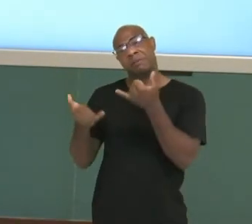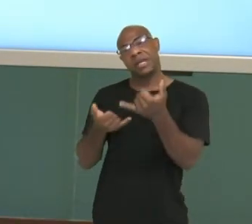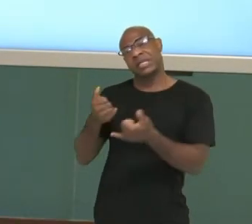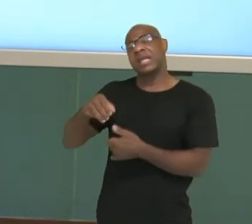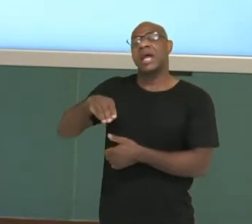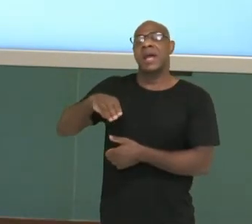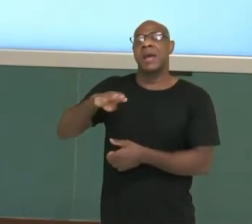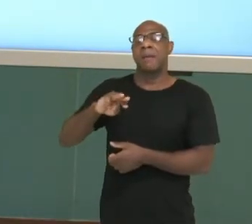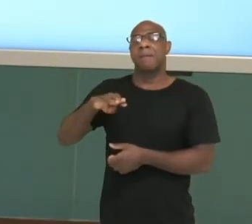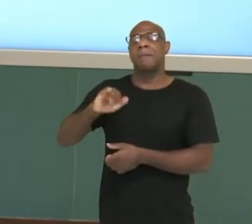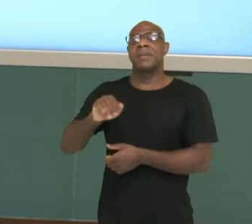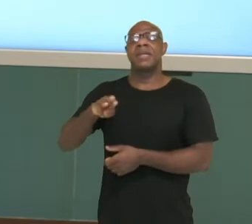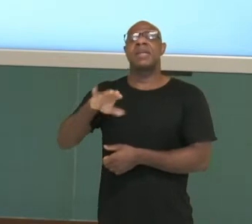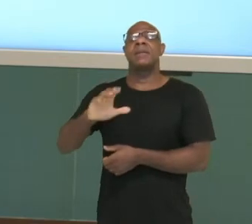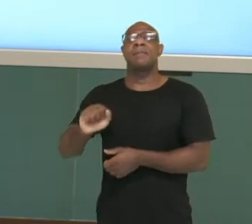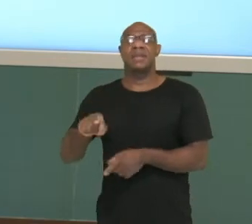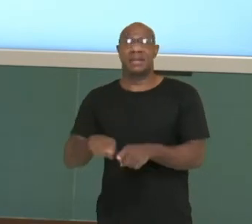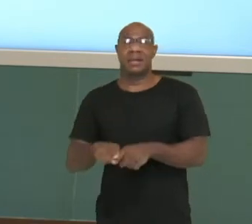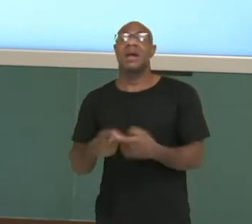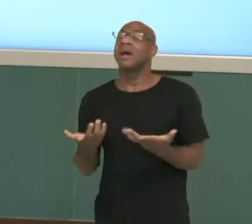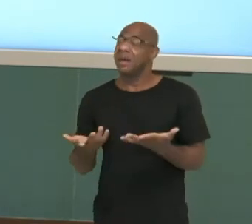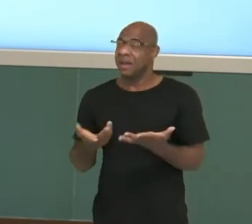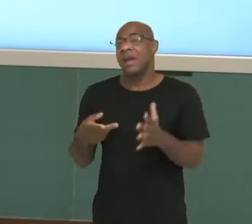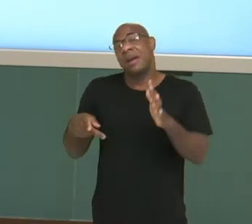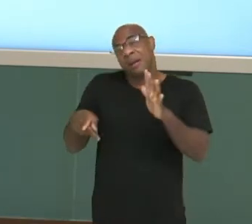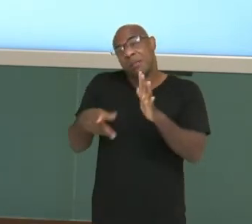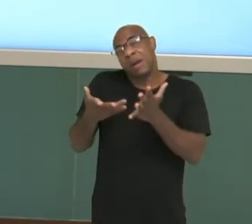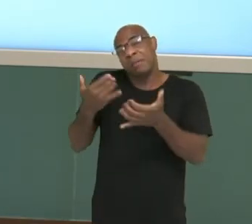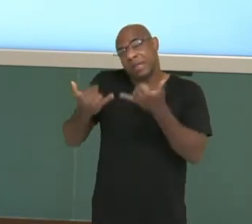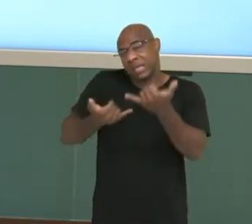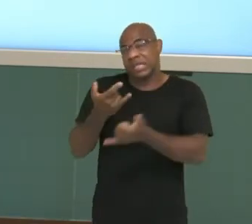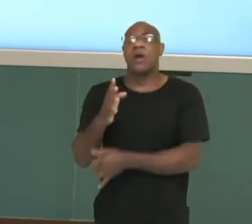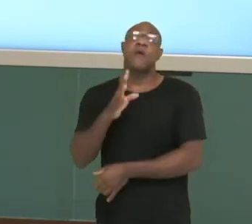uma brincadeira bem popular, né? E